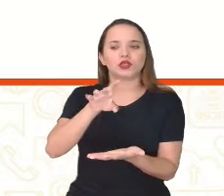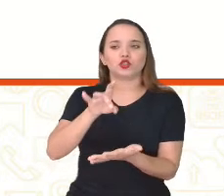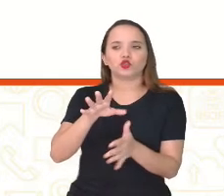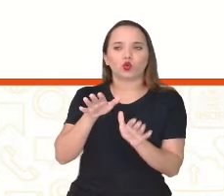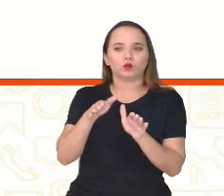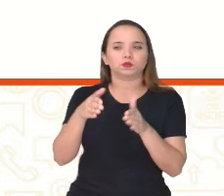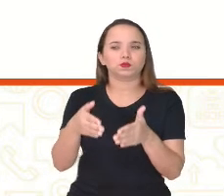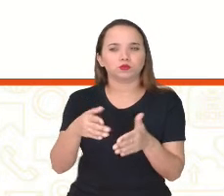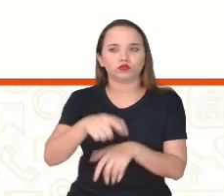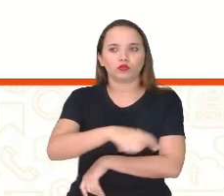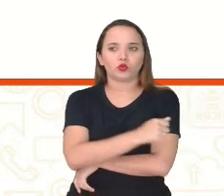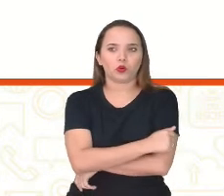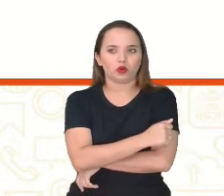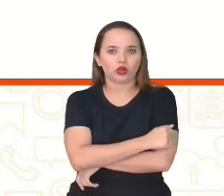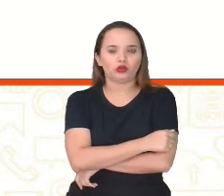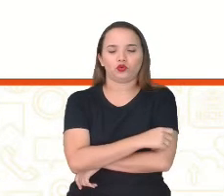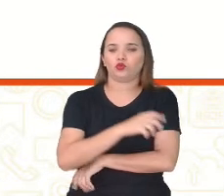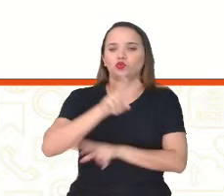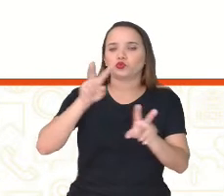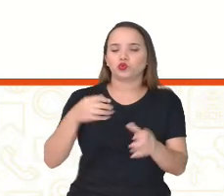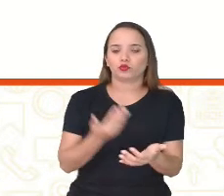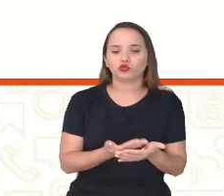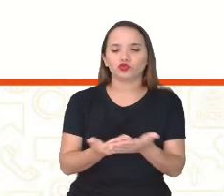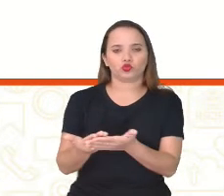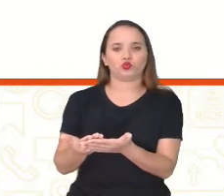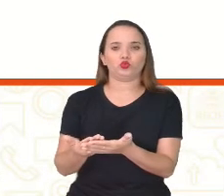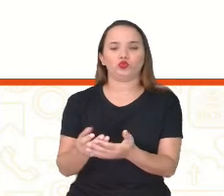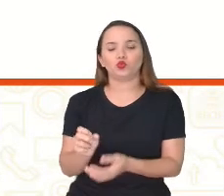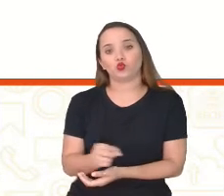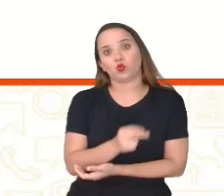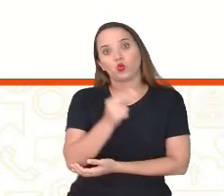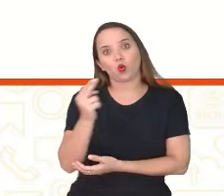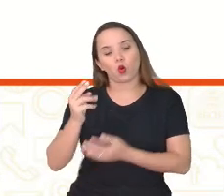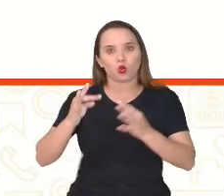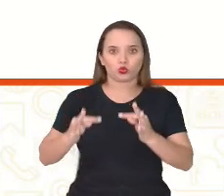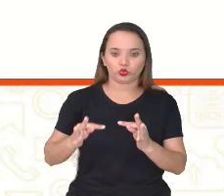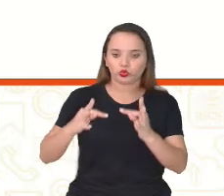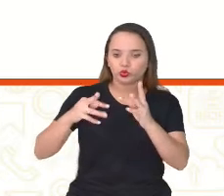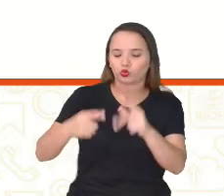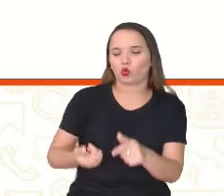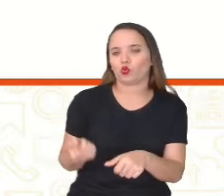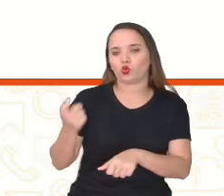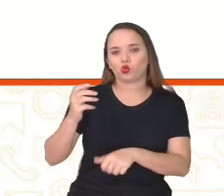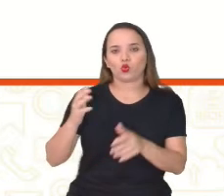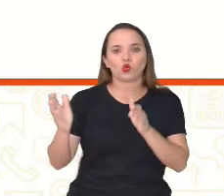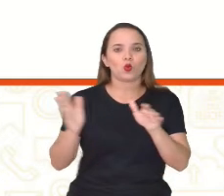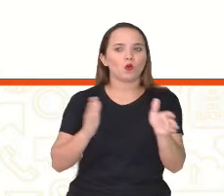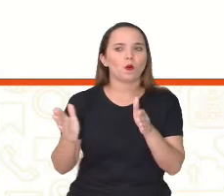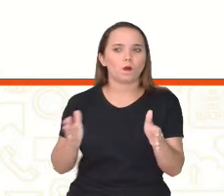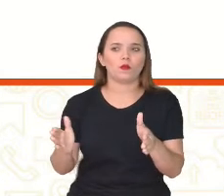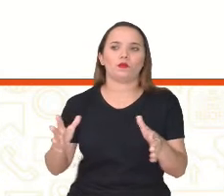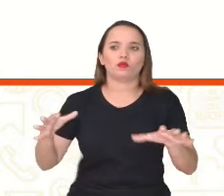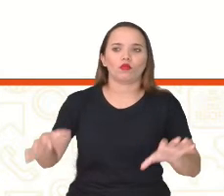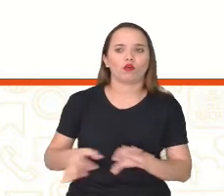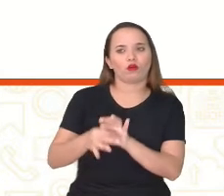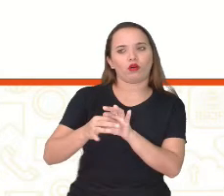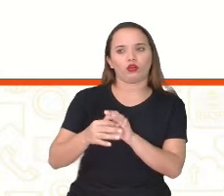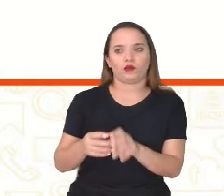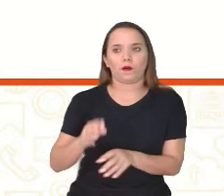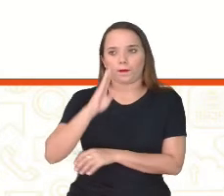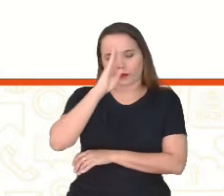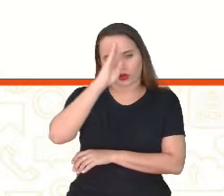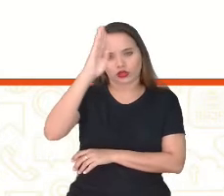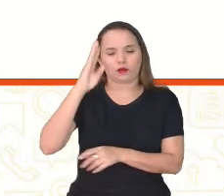das noções em estudo, ou no entendimento de todos em tempos equivalentes.